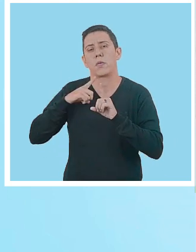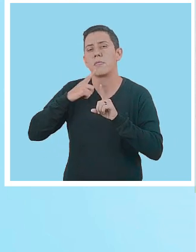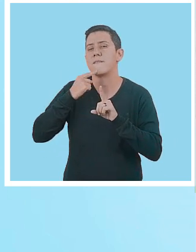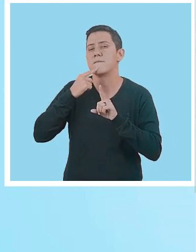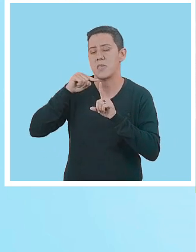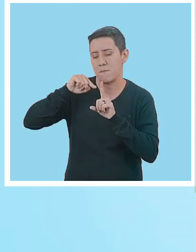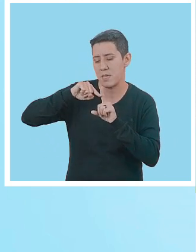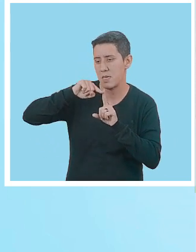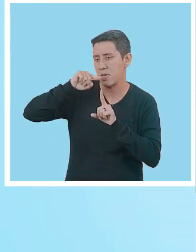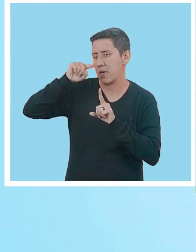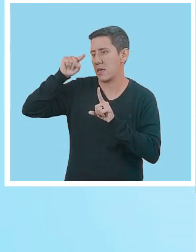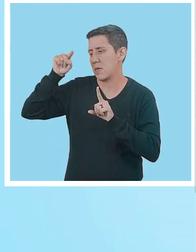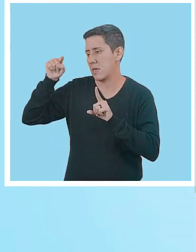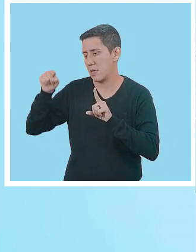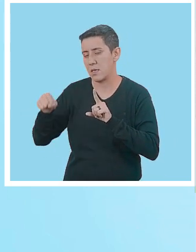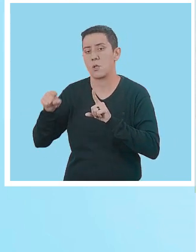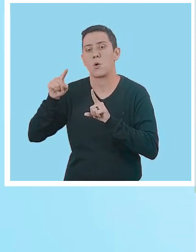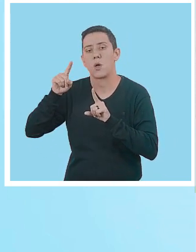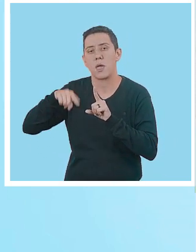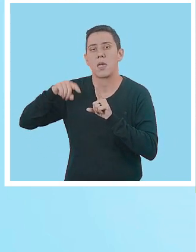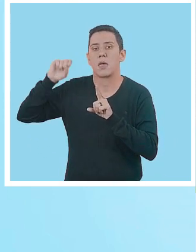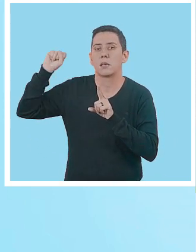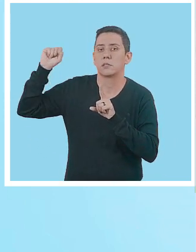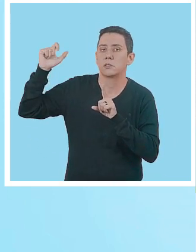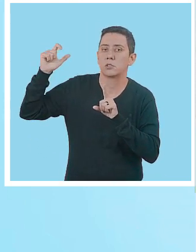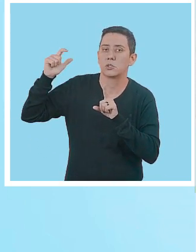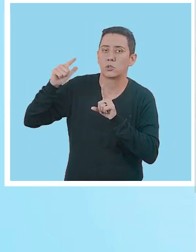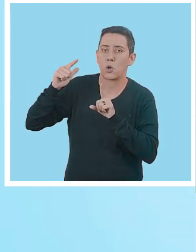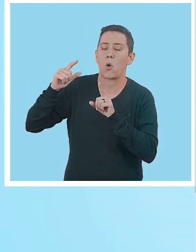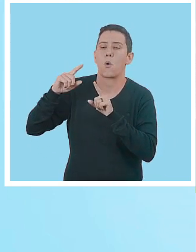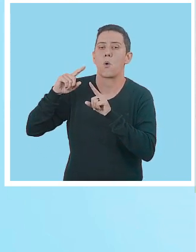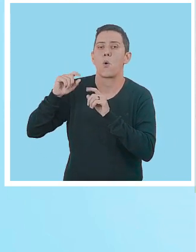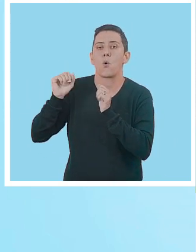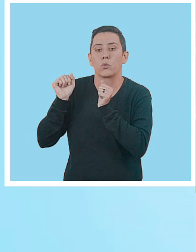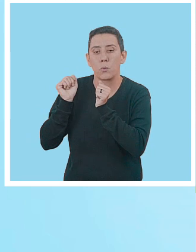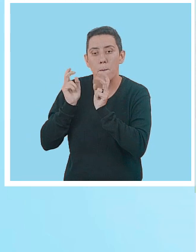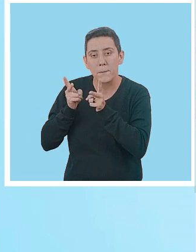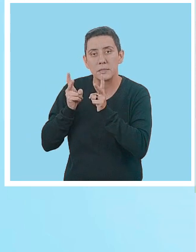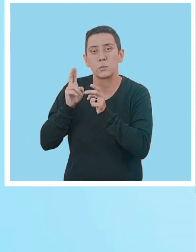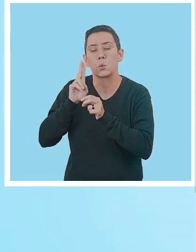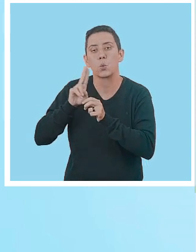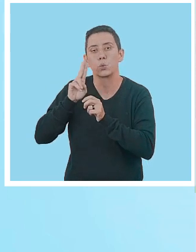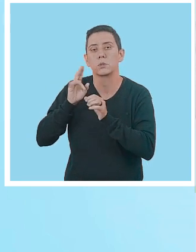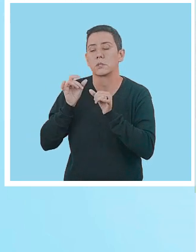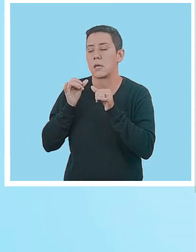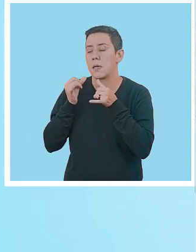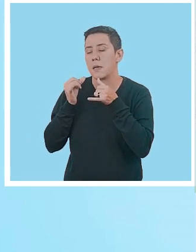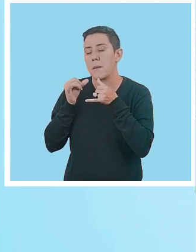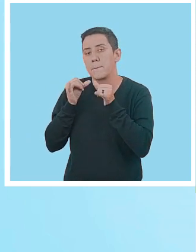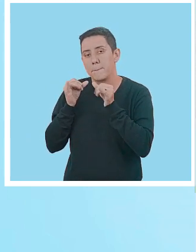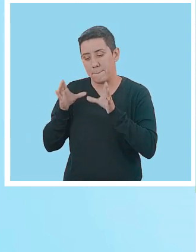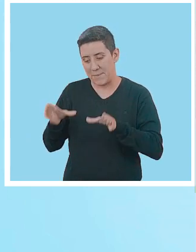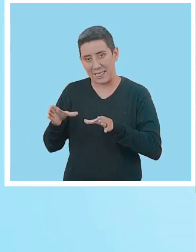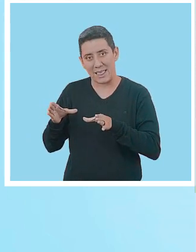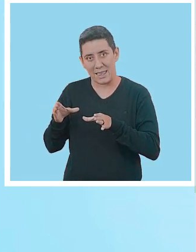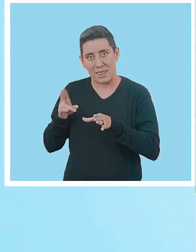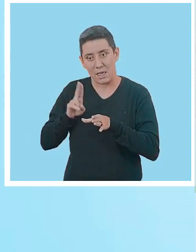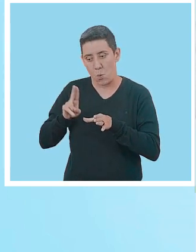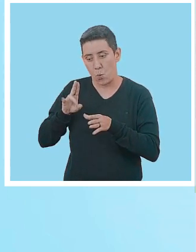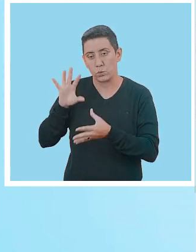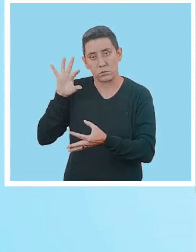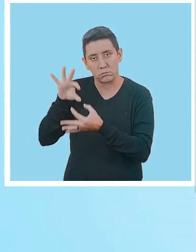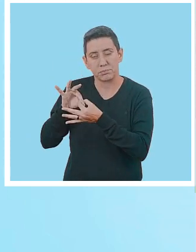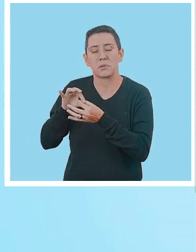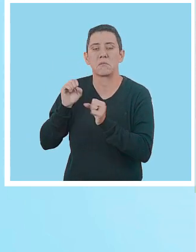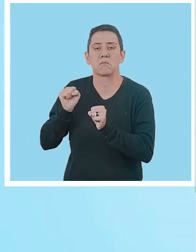linha vermelha seria uma solar com bateria com sistema de armazenamento né que você